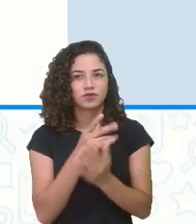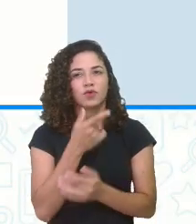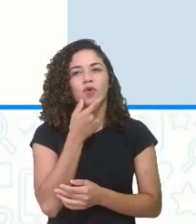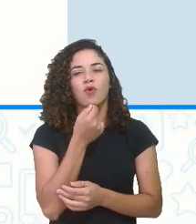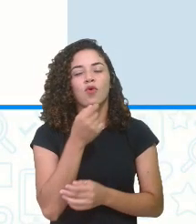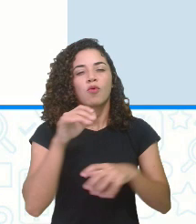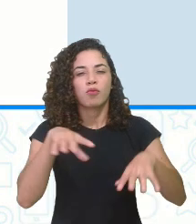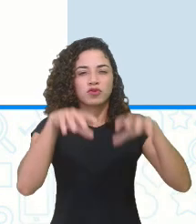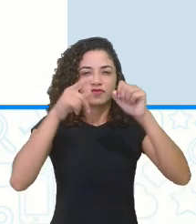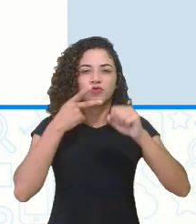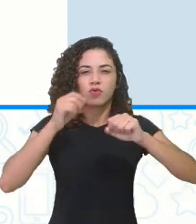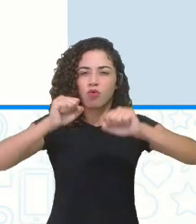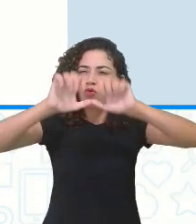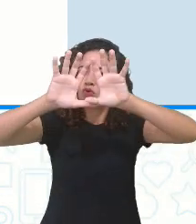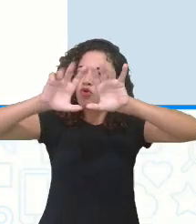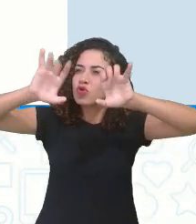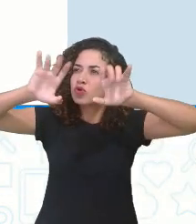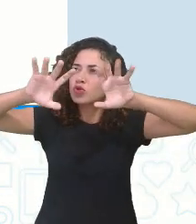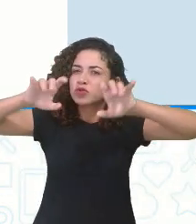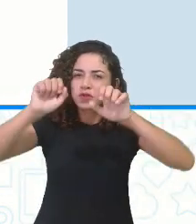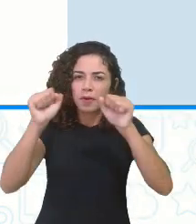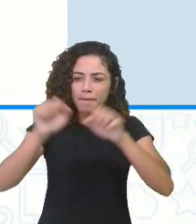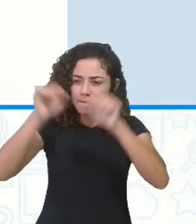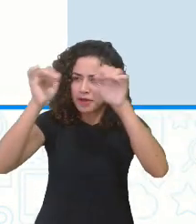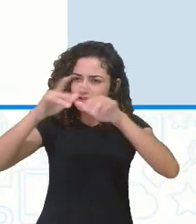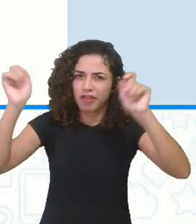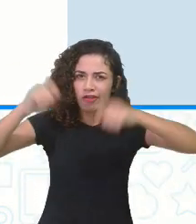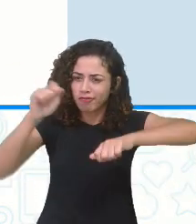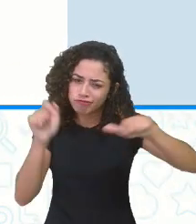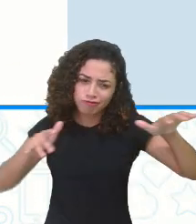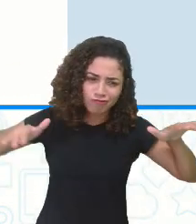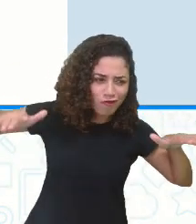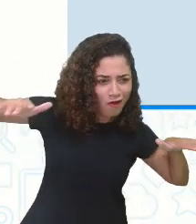ó, uma nuvem mágica em que se pode voar. Olha!